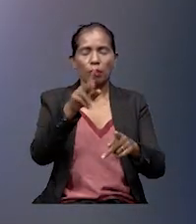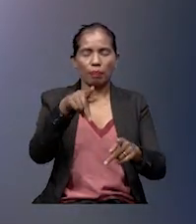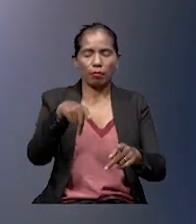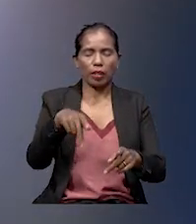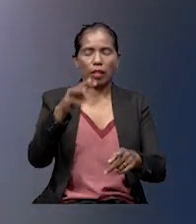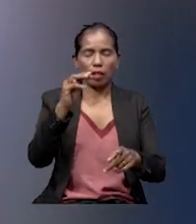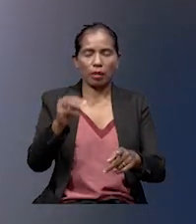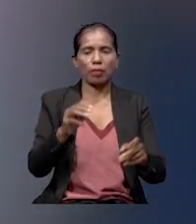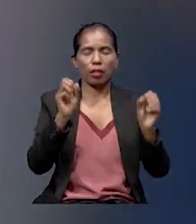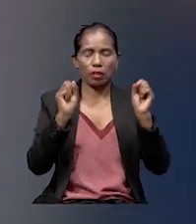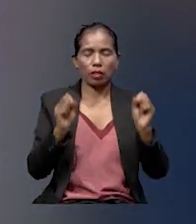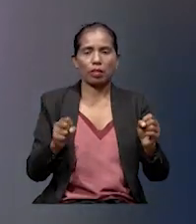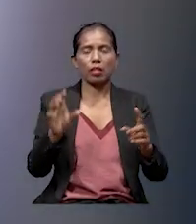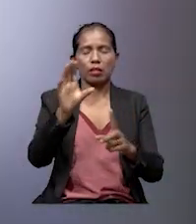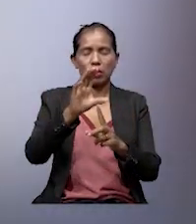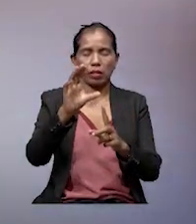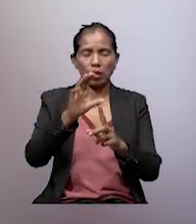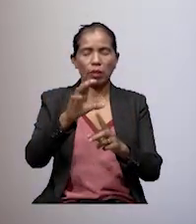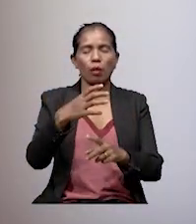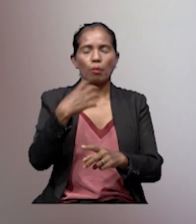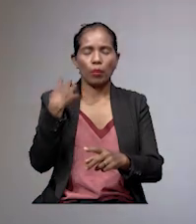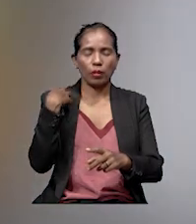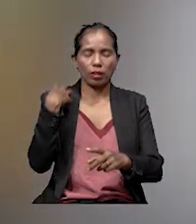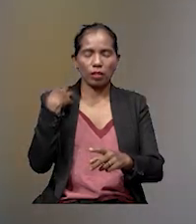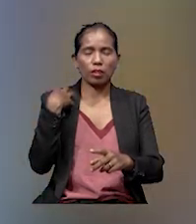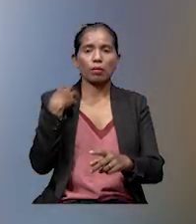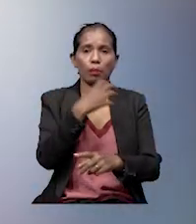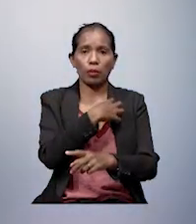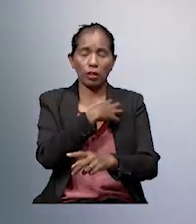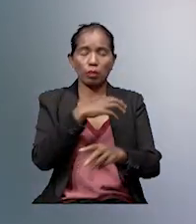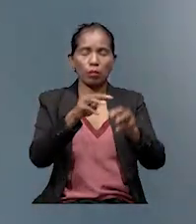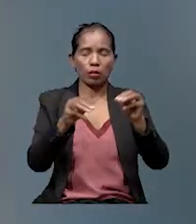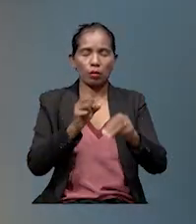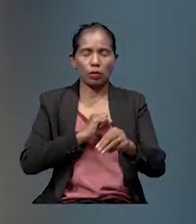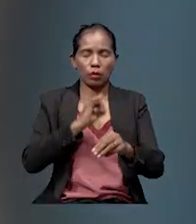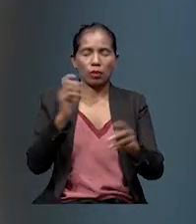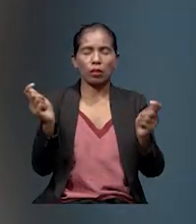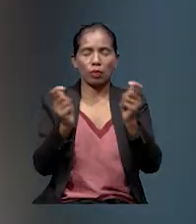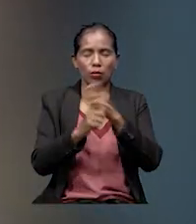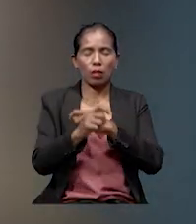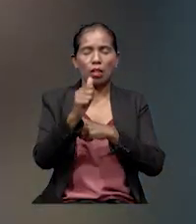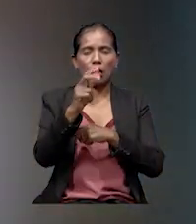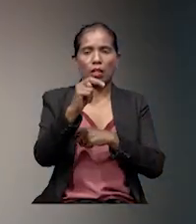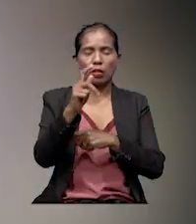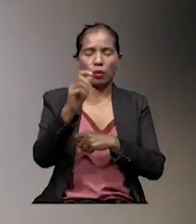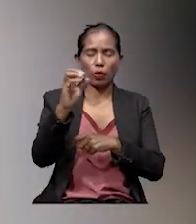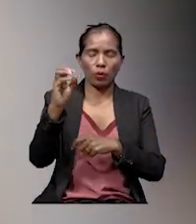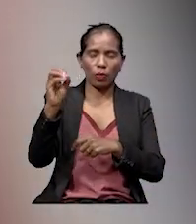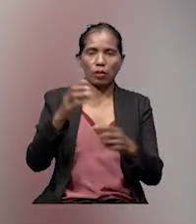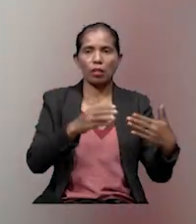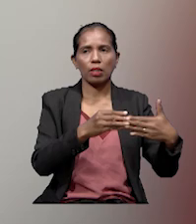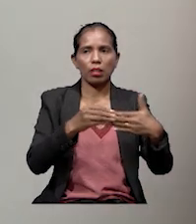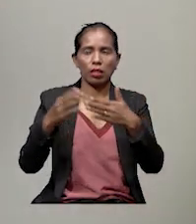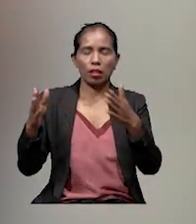bem, cargo atual mac, comandante Penetele Município Cova Lima, troca superintendente Antônio de Sá, nebe comanda fale Penetele